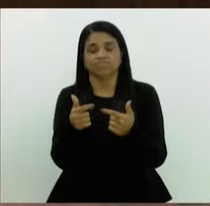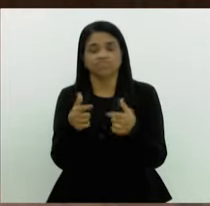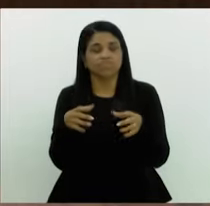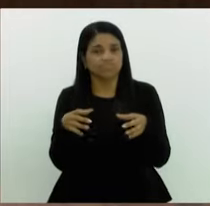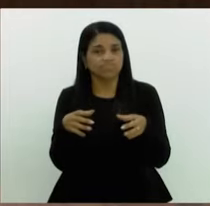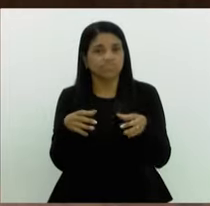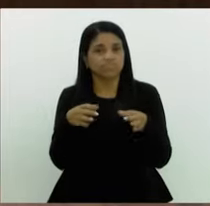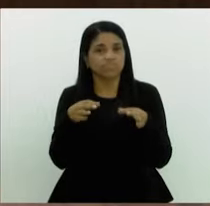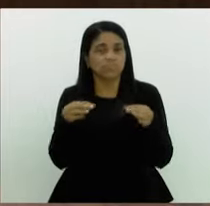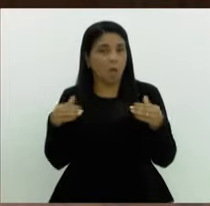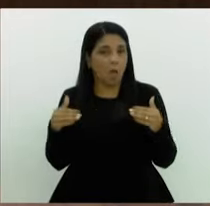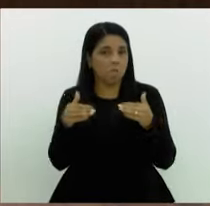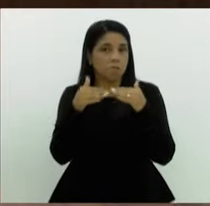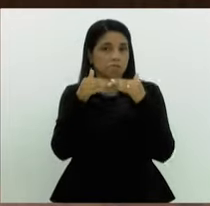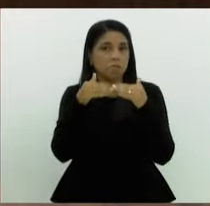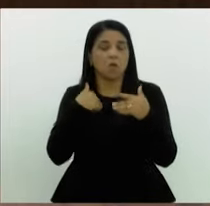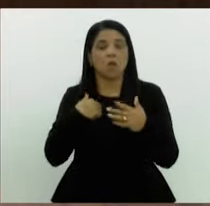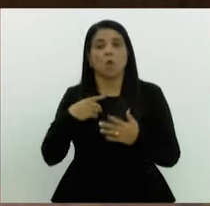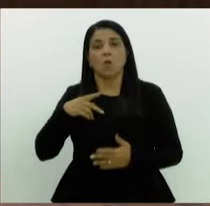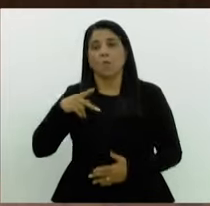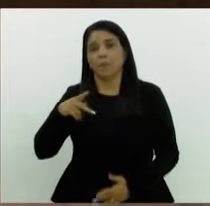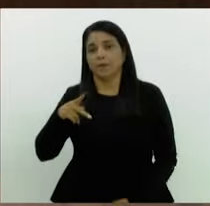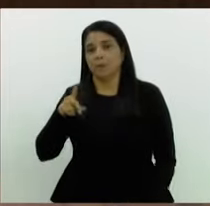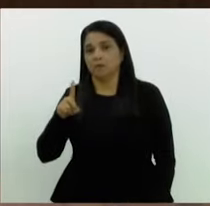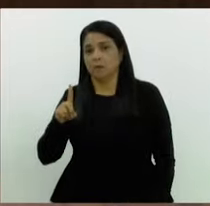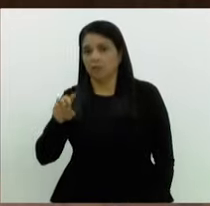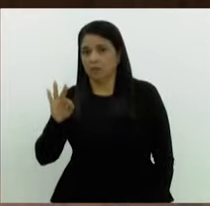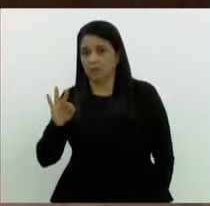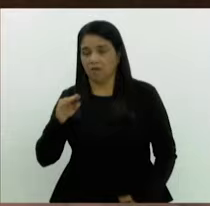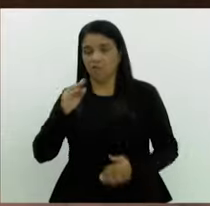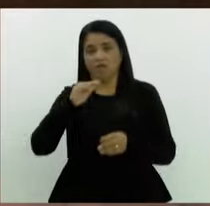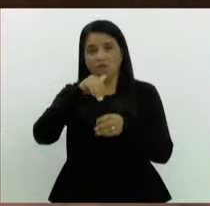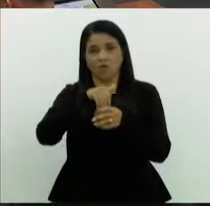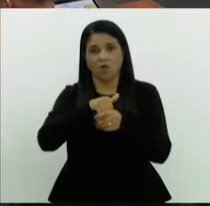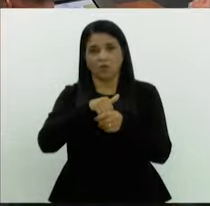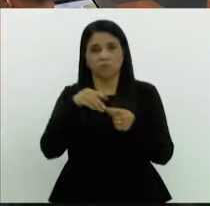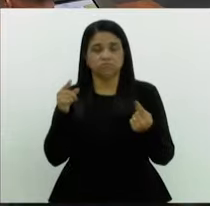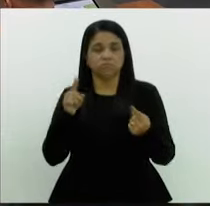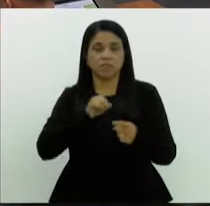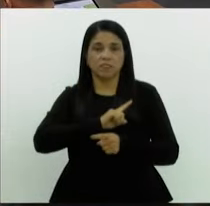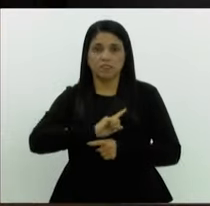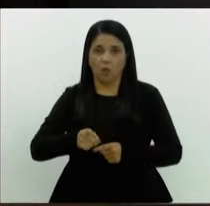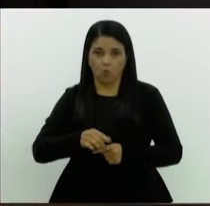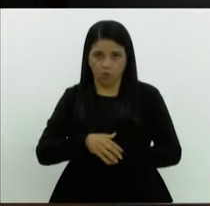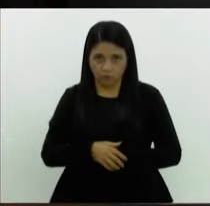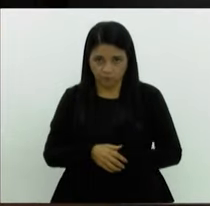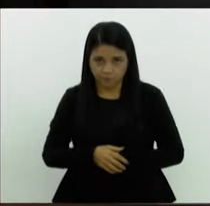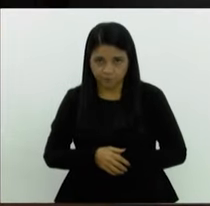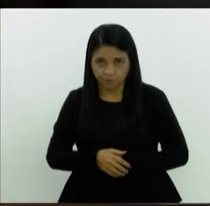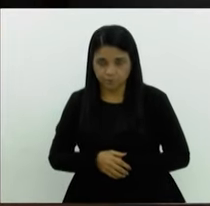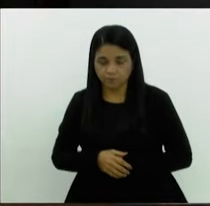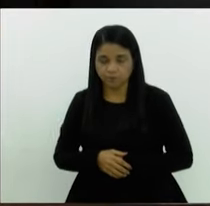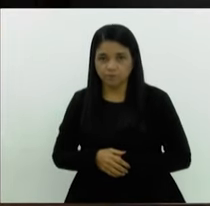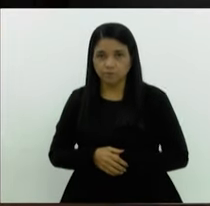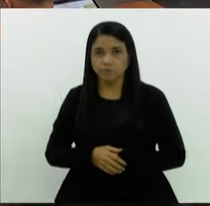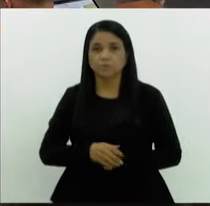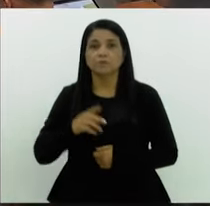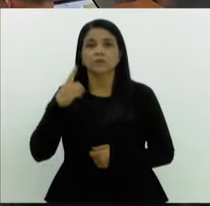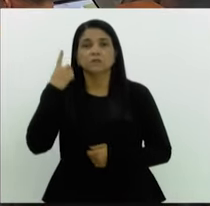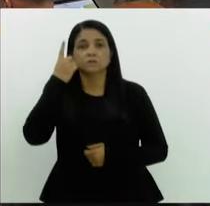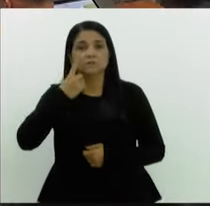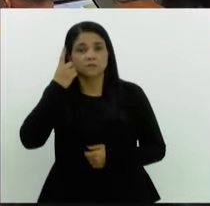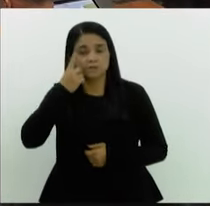então o PDT vota não. Deputada Verônica Lima.